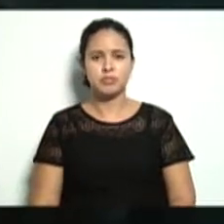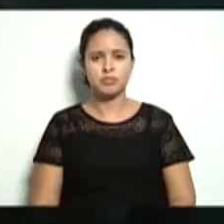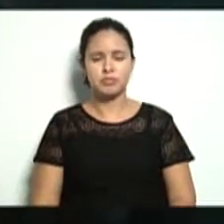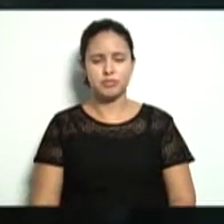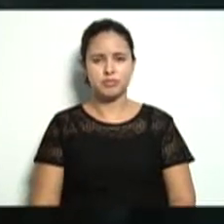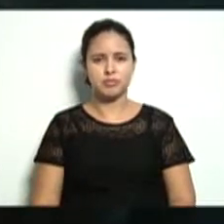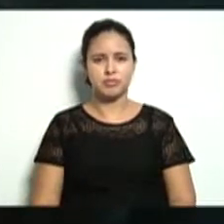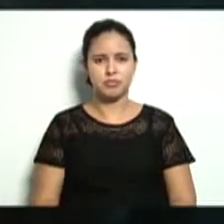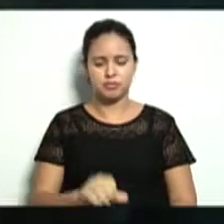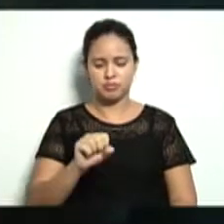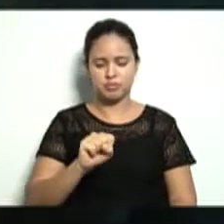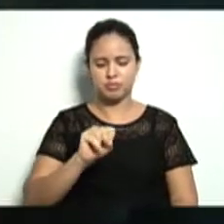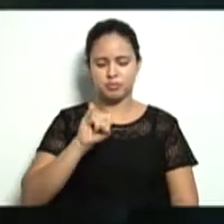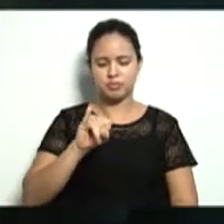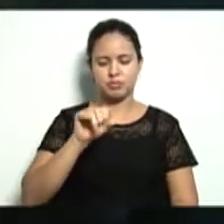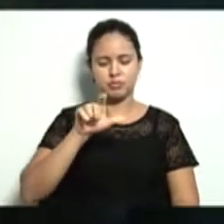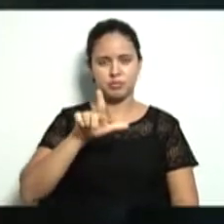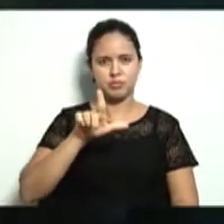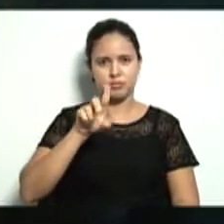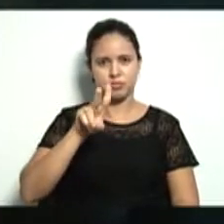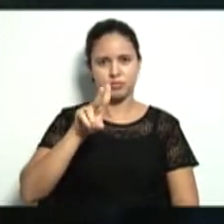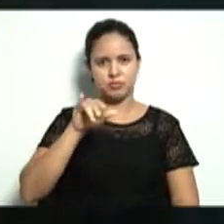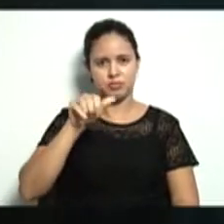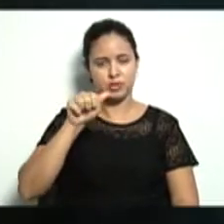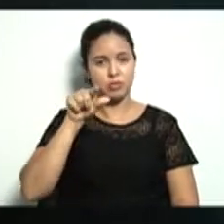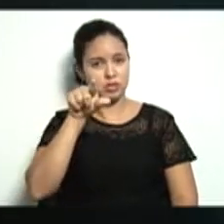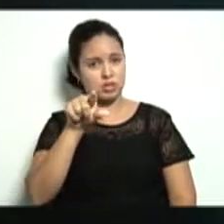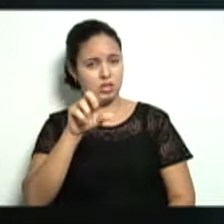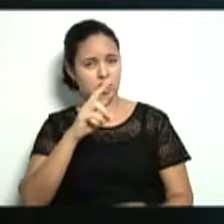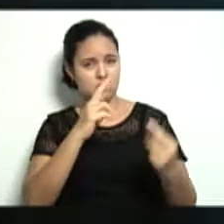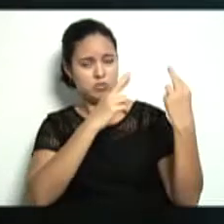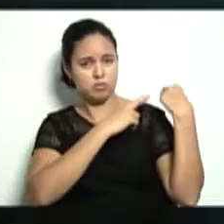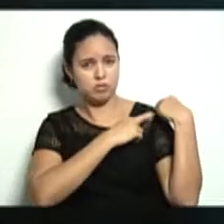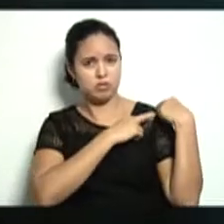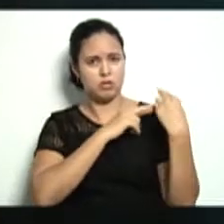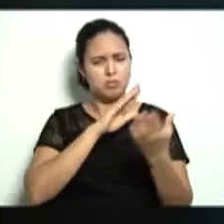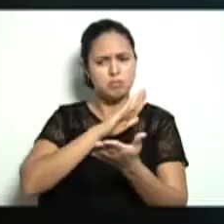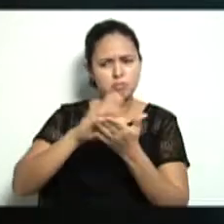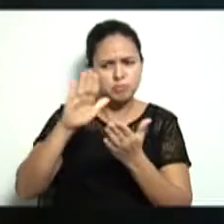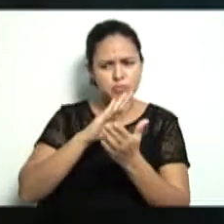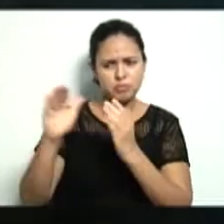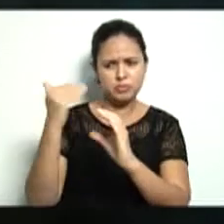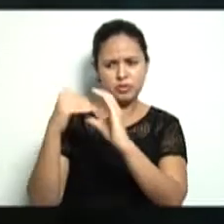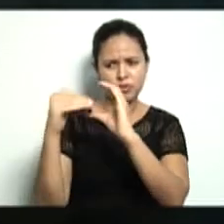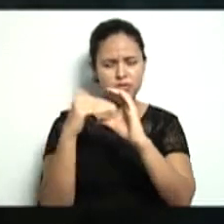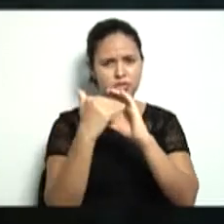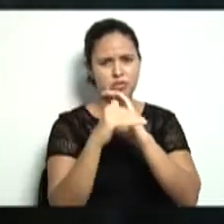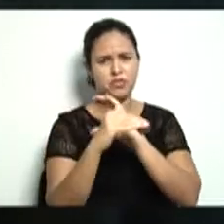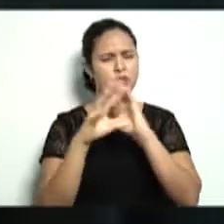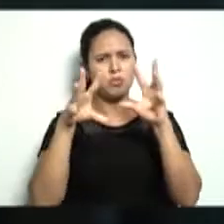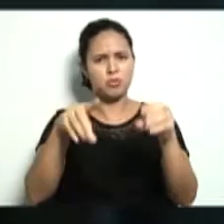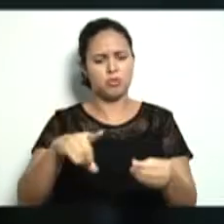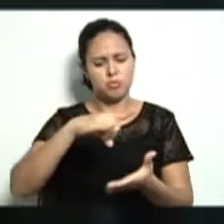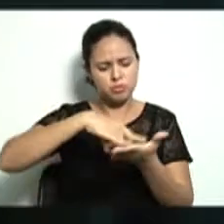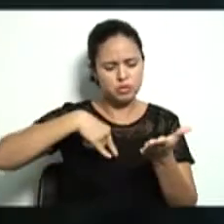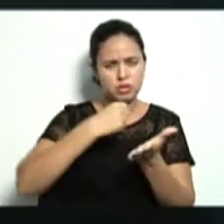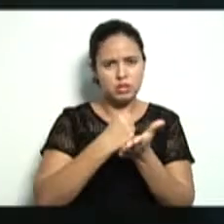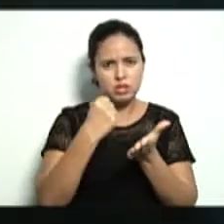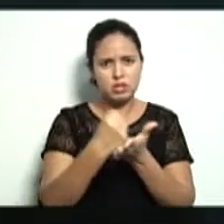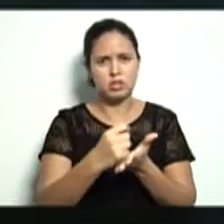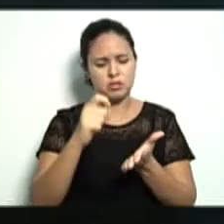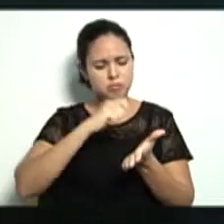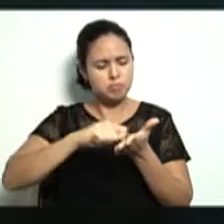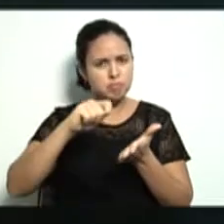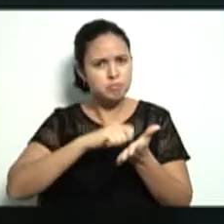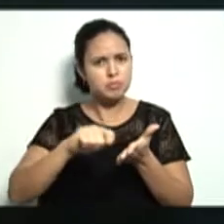E Silvia, você é responsável por enviar todos os recibos, as folhas de contas a pagar e a